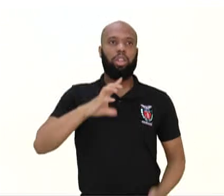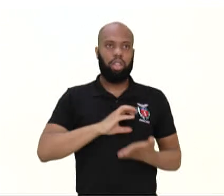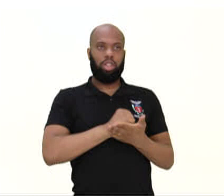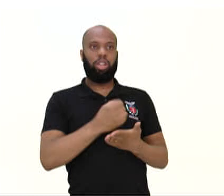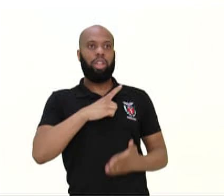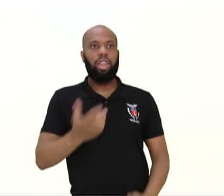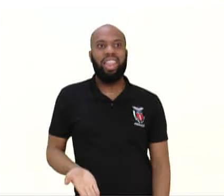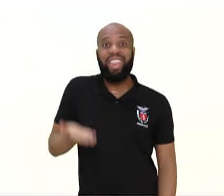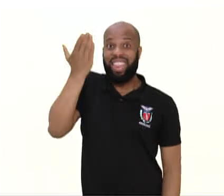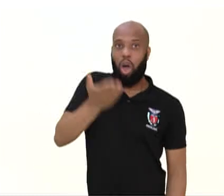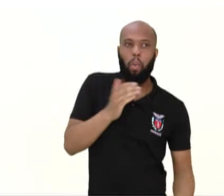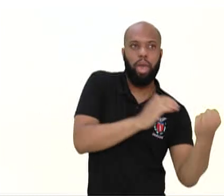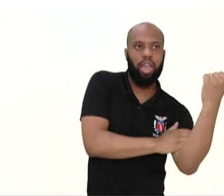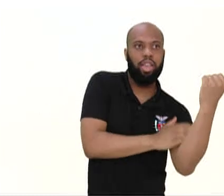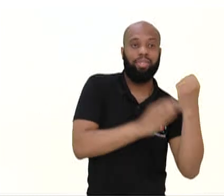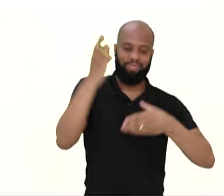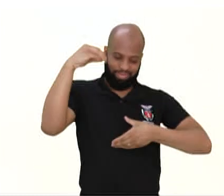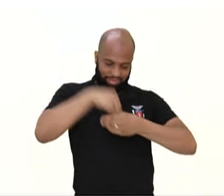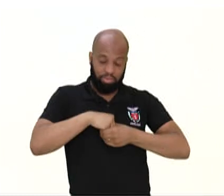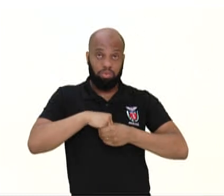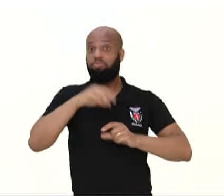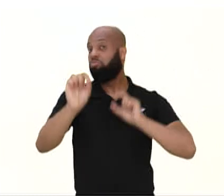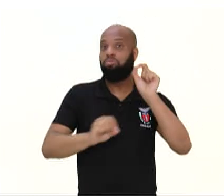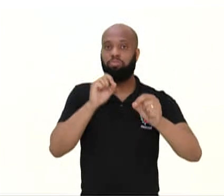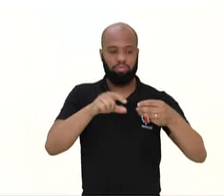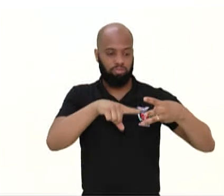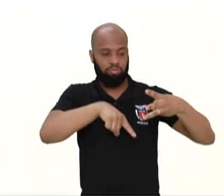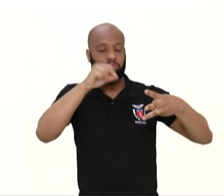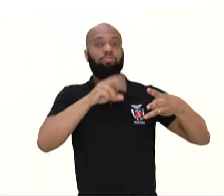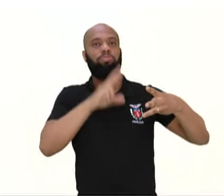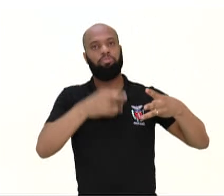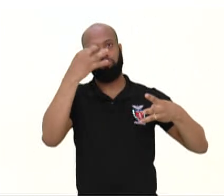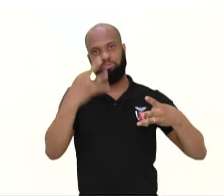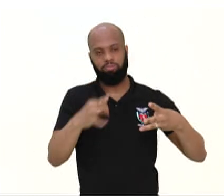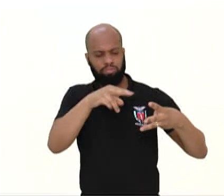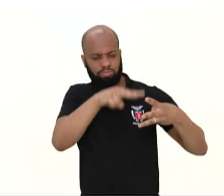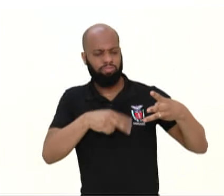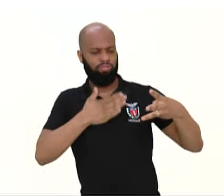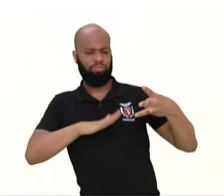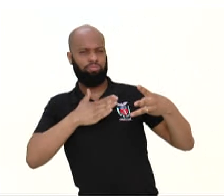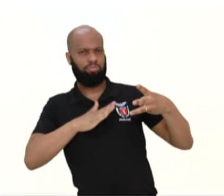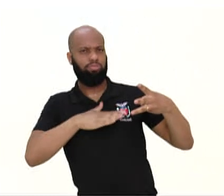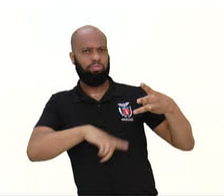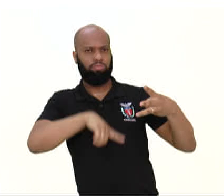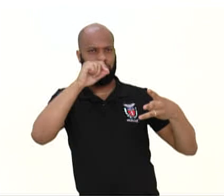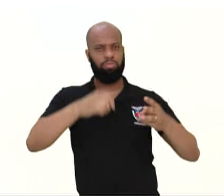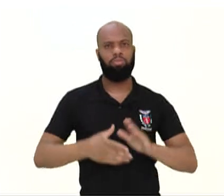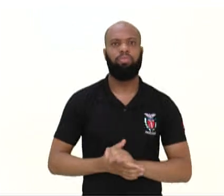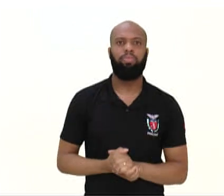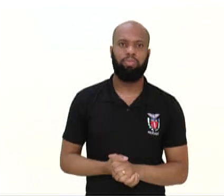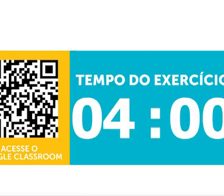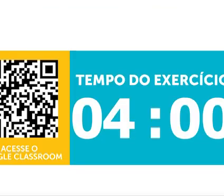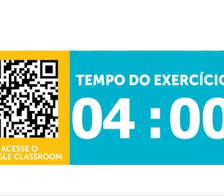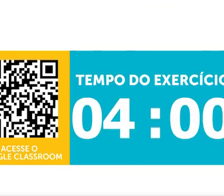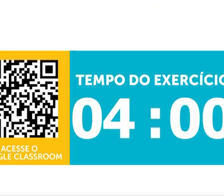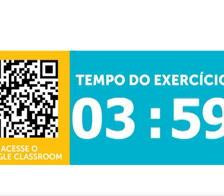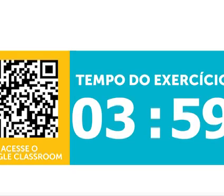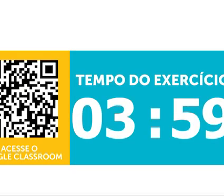com o aumento da pressão intratorácica. Desculpem. Então, leiam com atenção e respondam.